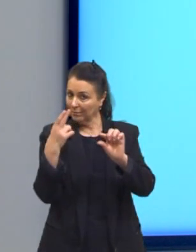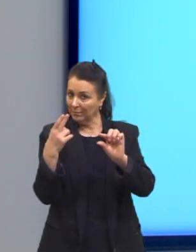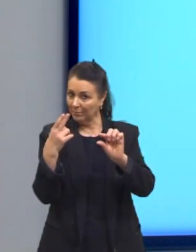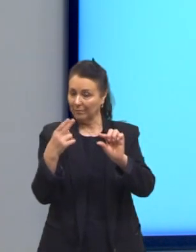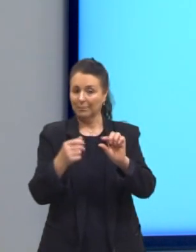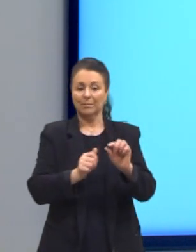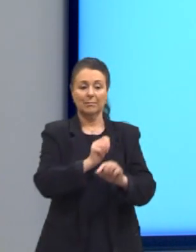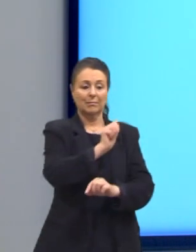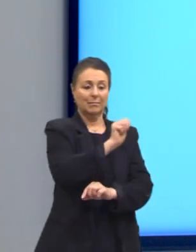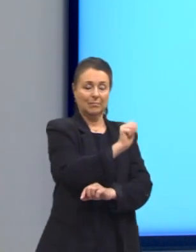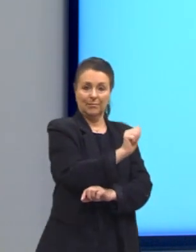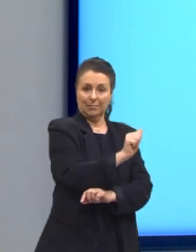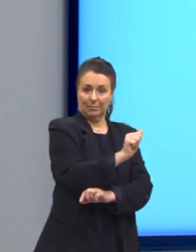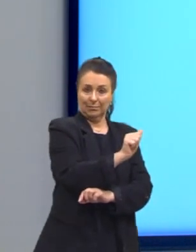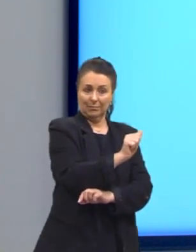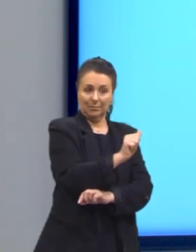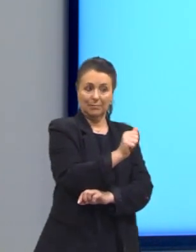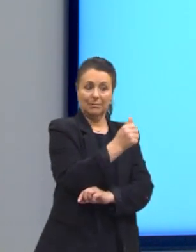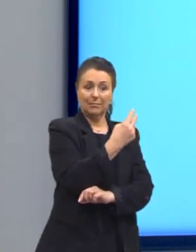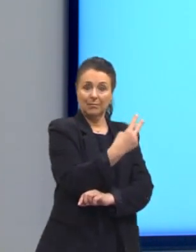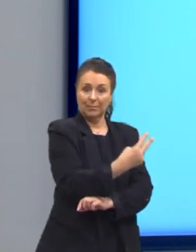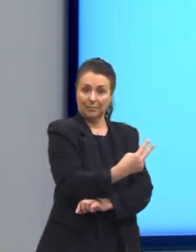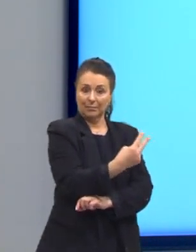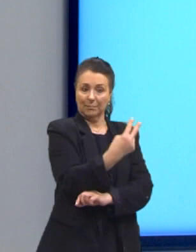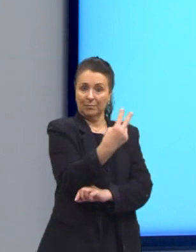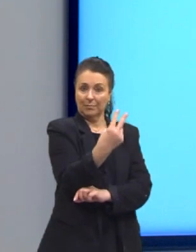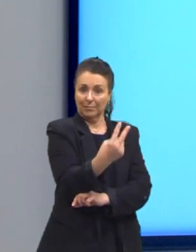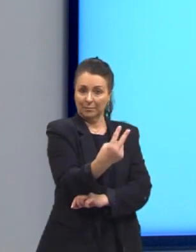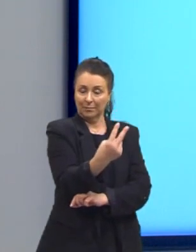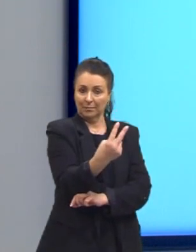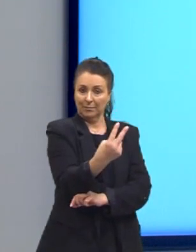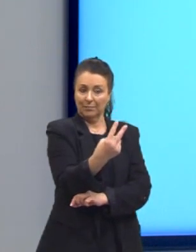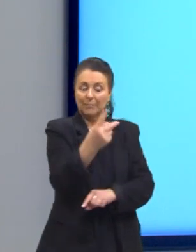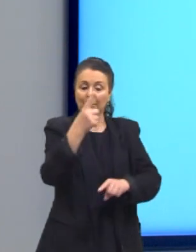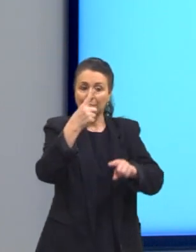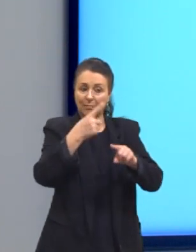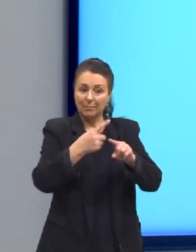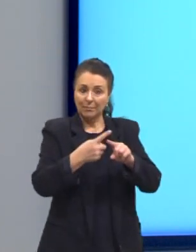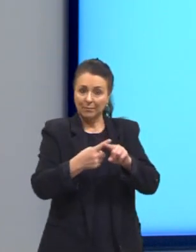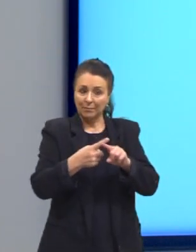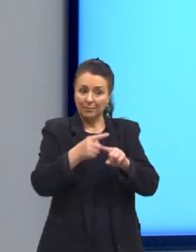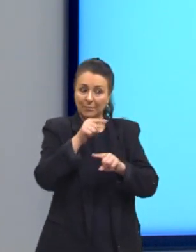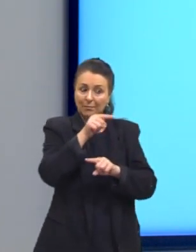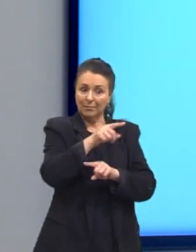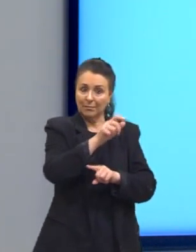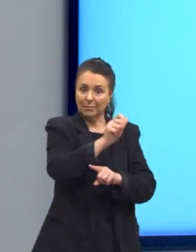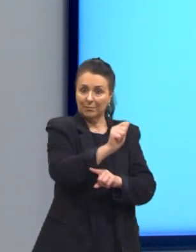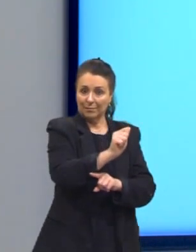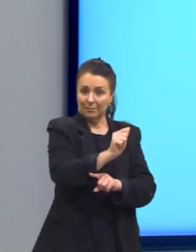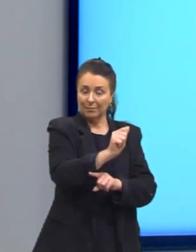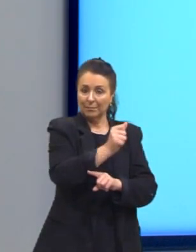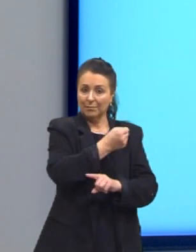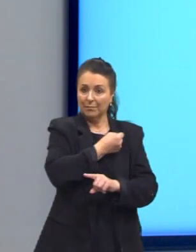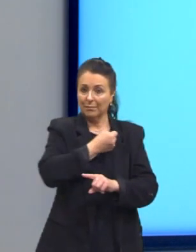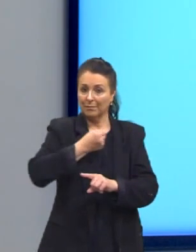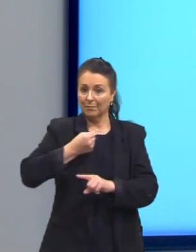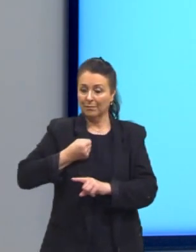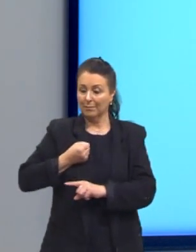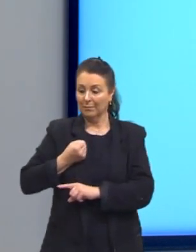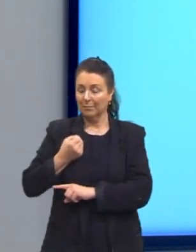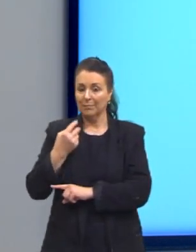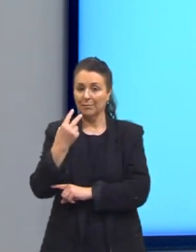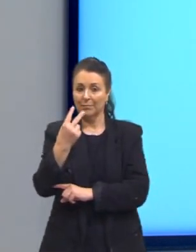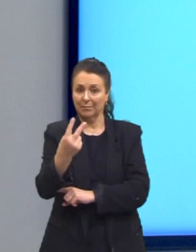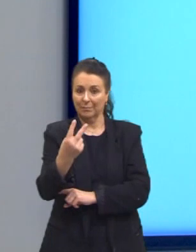uma matriz A aqui é uma matriz 2 por 2 e eu quero multiplicar essa matriz A pelo númerozinho 2